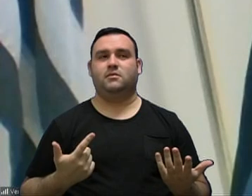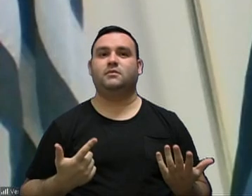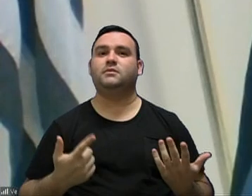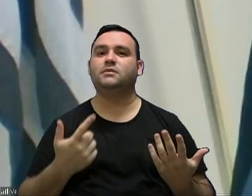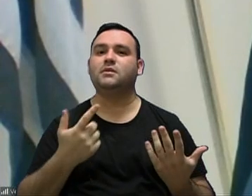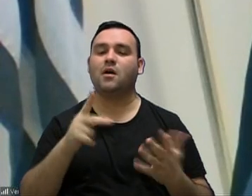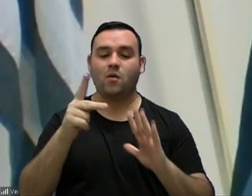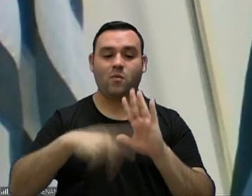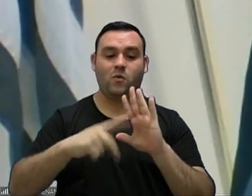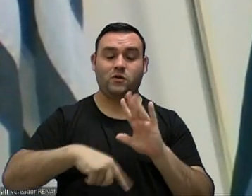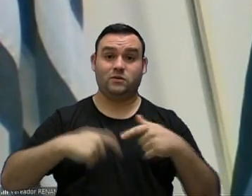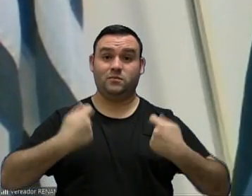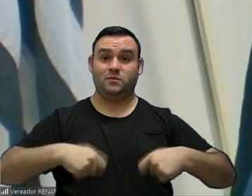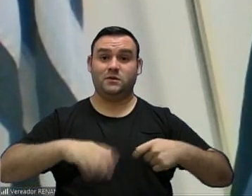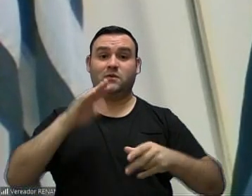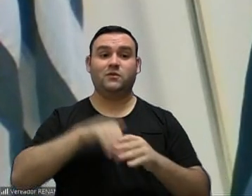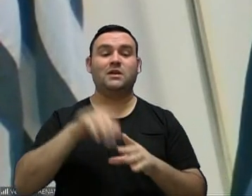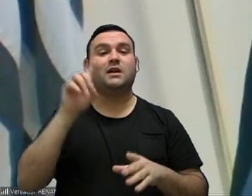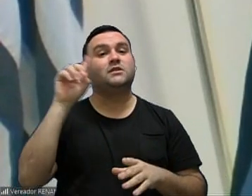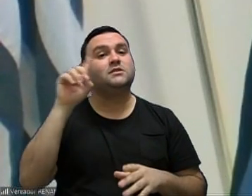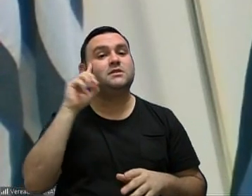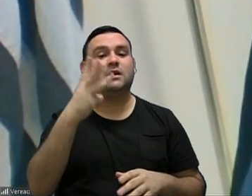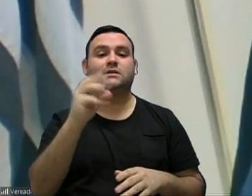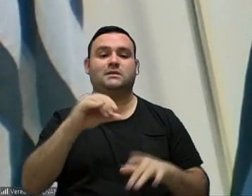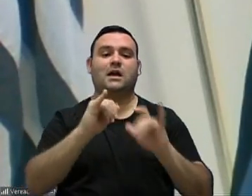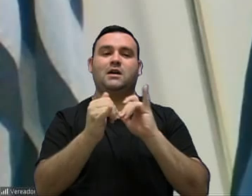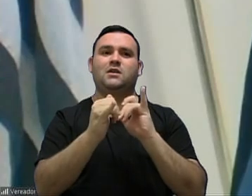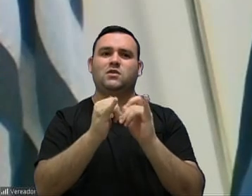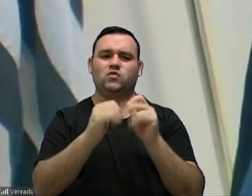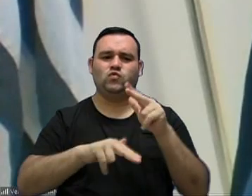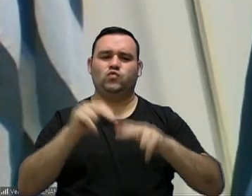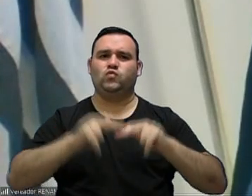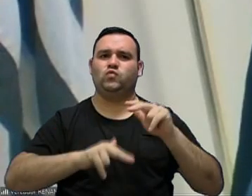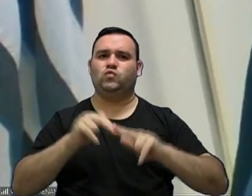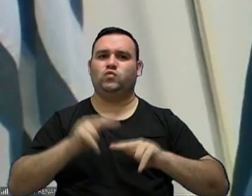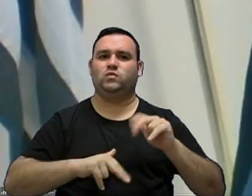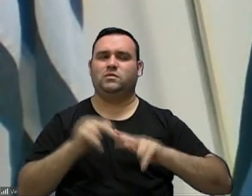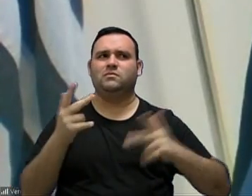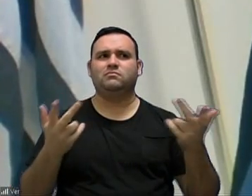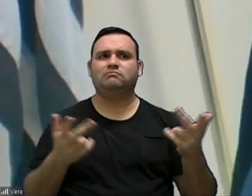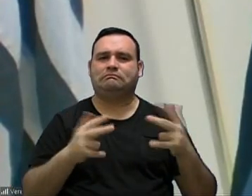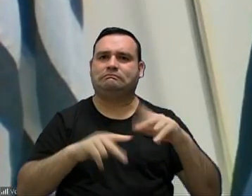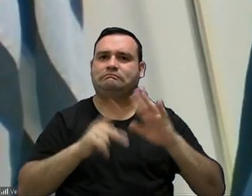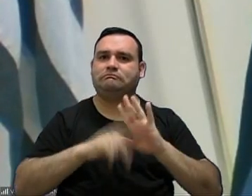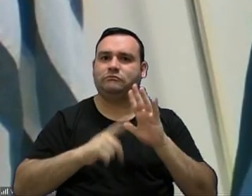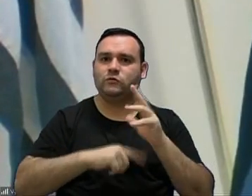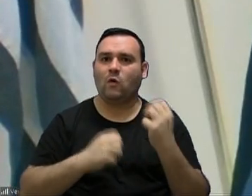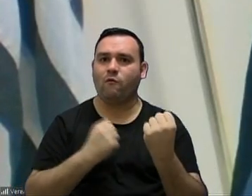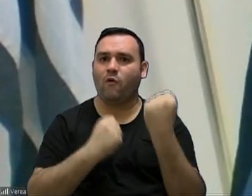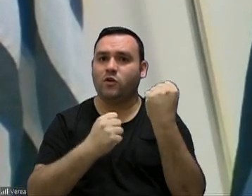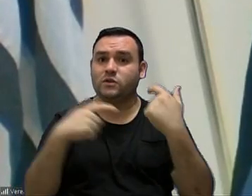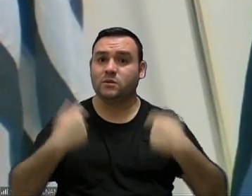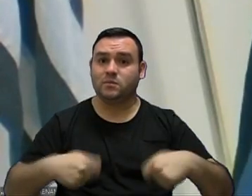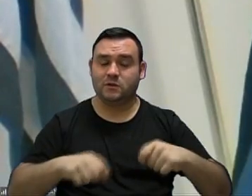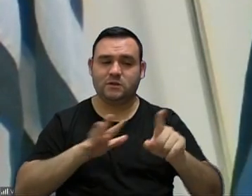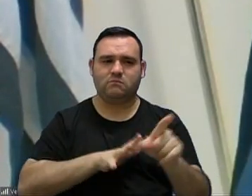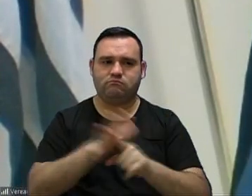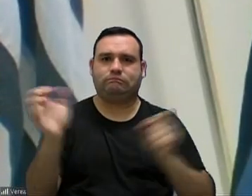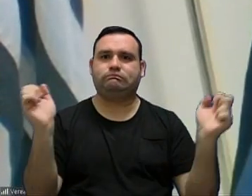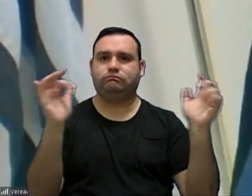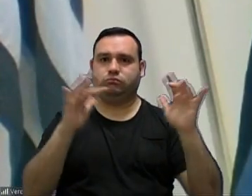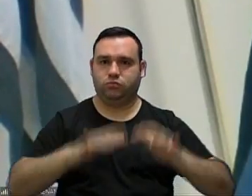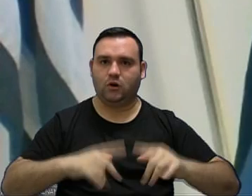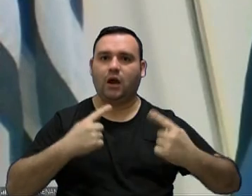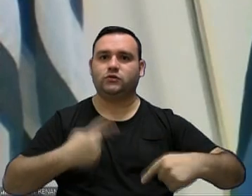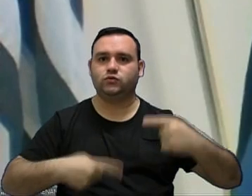o projeto tem que ser votado até dia 30 de julho. Um projeto dessa envergadura teria que, no mínimo, ter audiências públicas